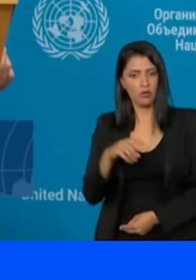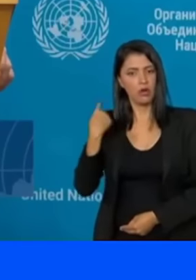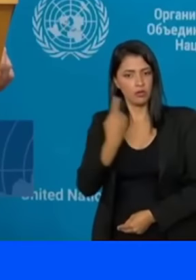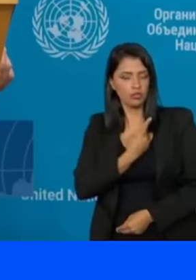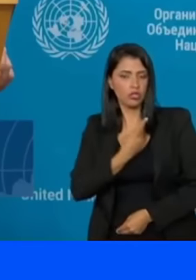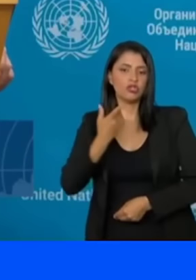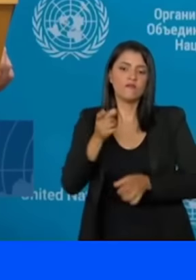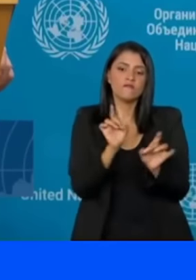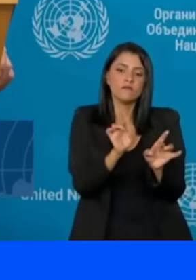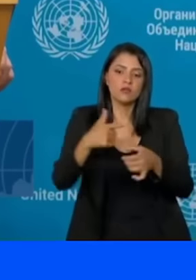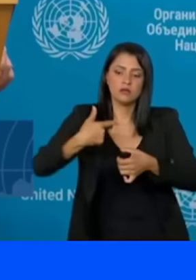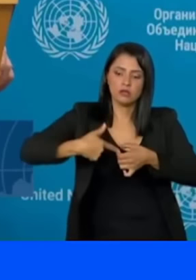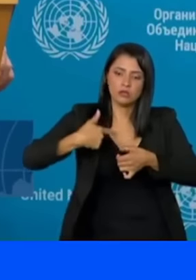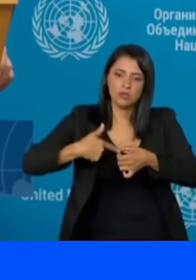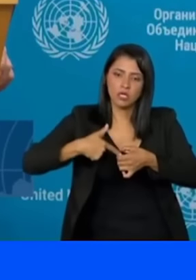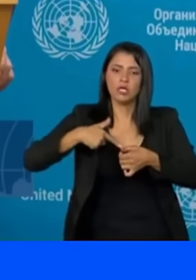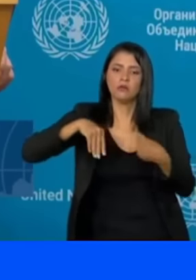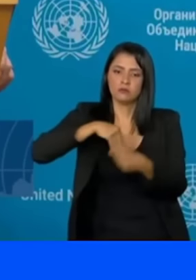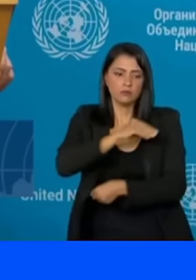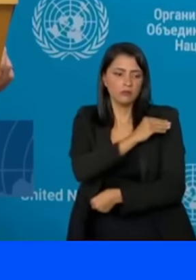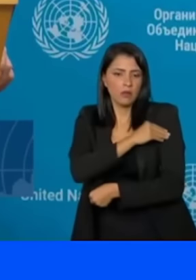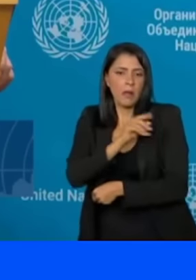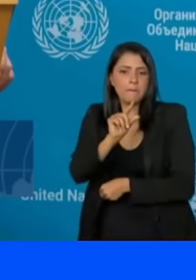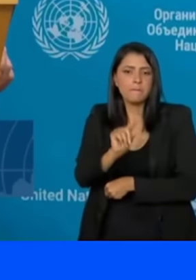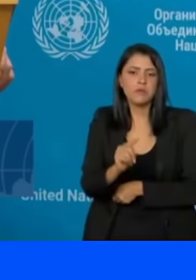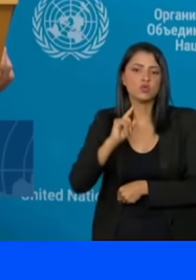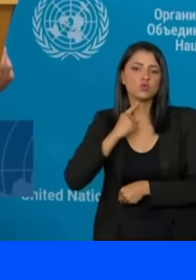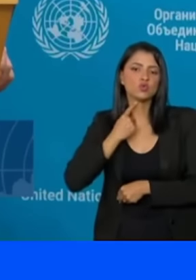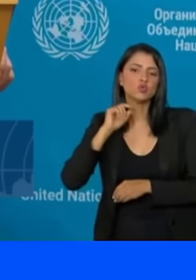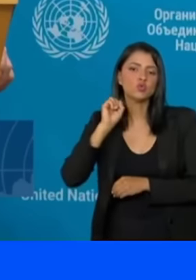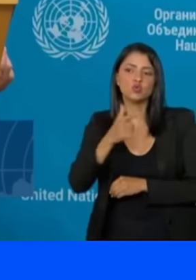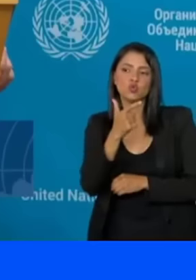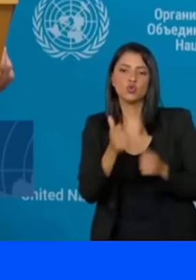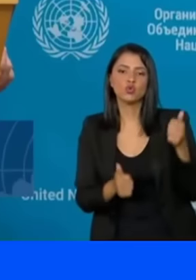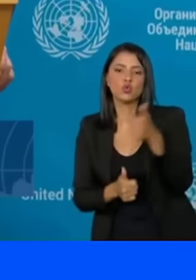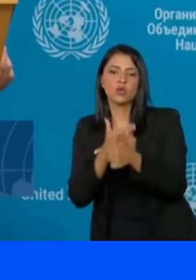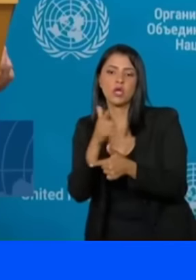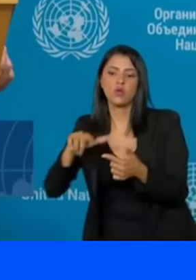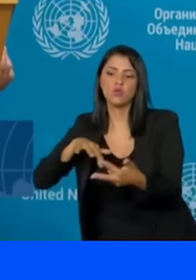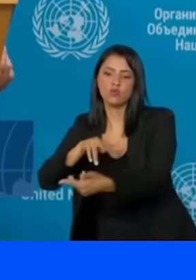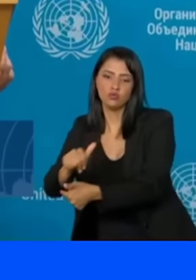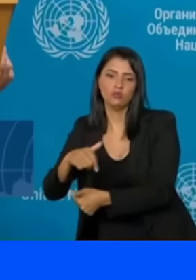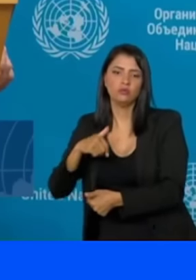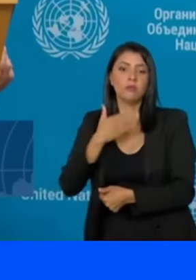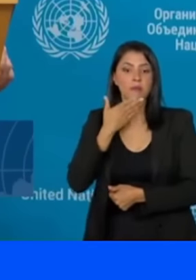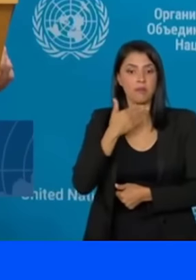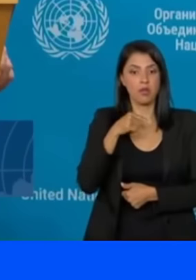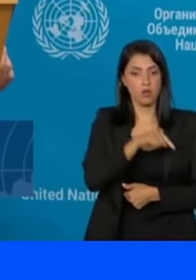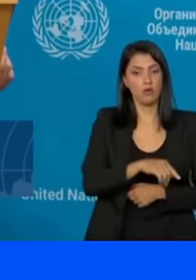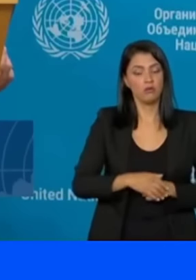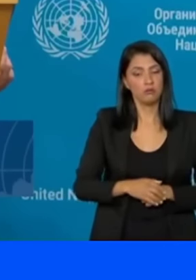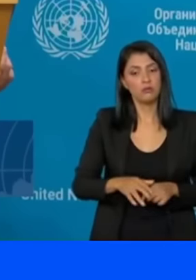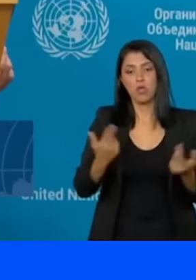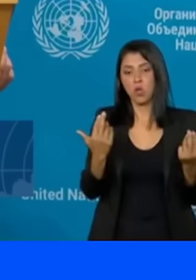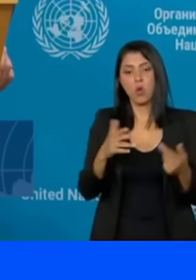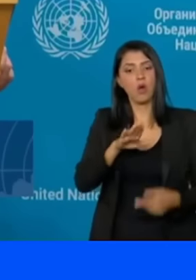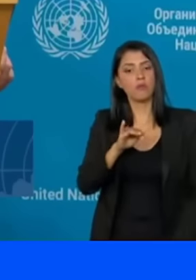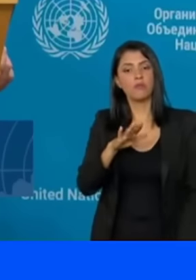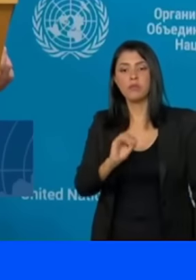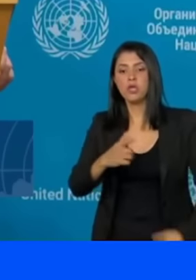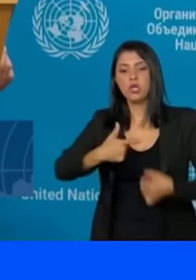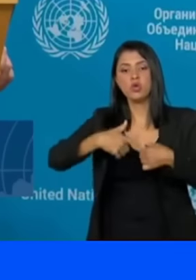menos poluente do que o resto do mundo. E a mesma coisa vale para o biodiesel. Então, a gente